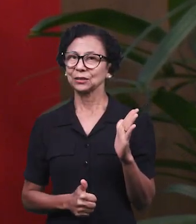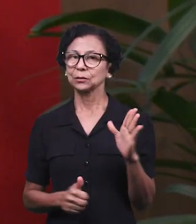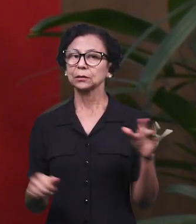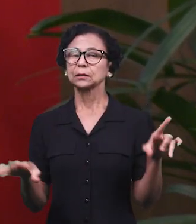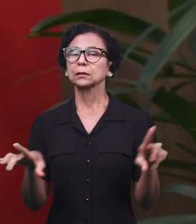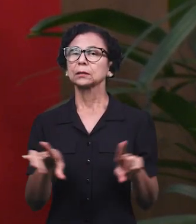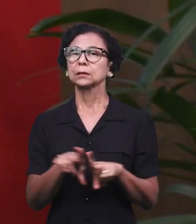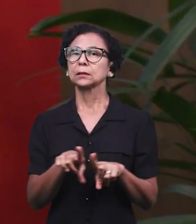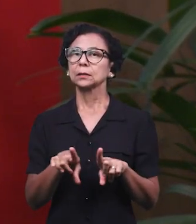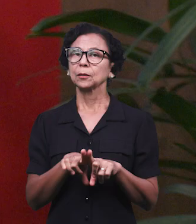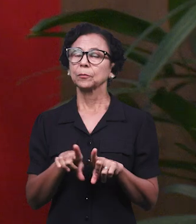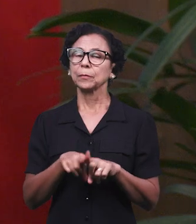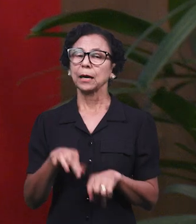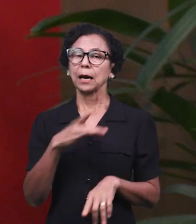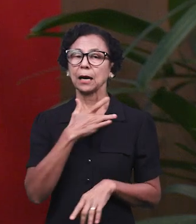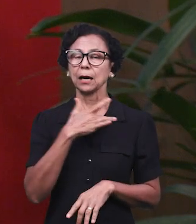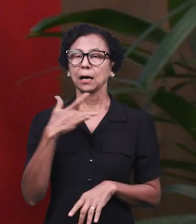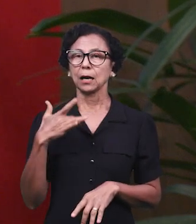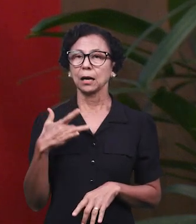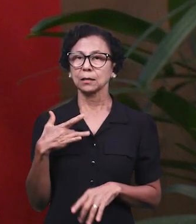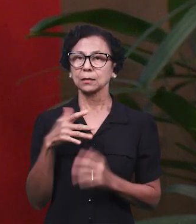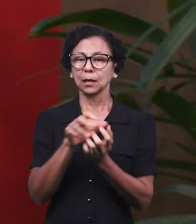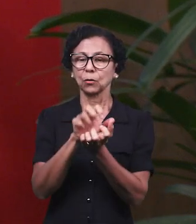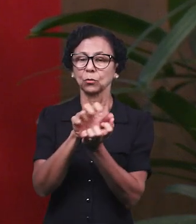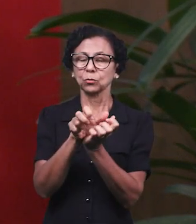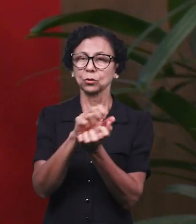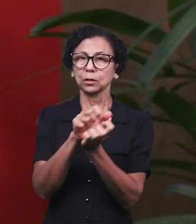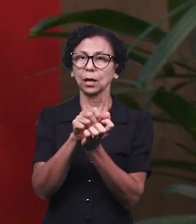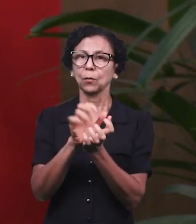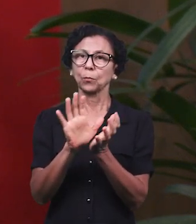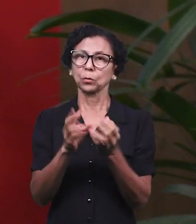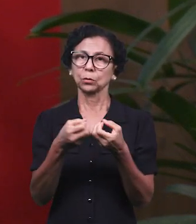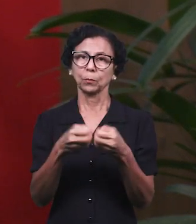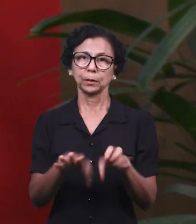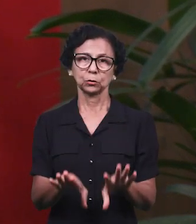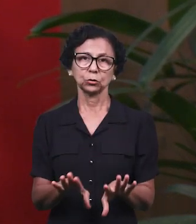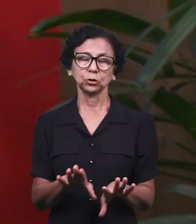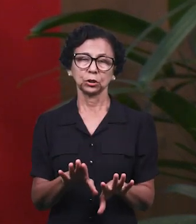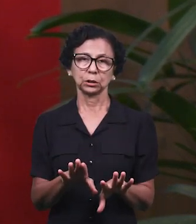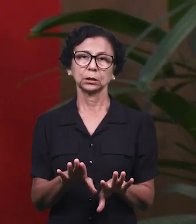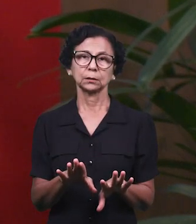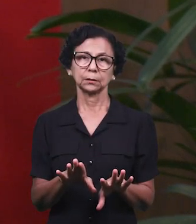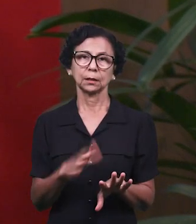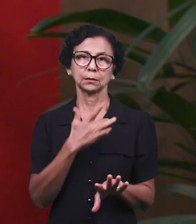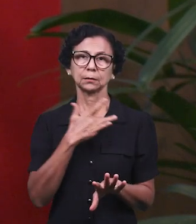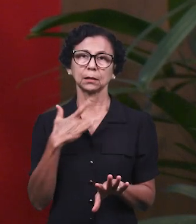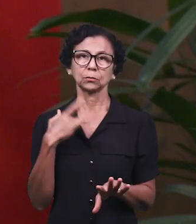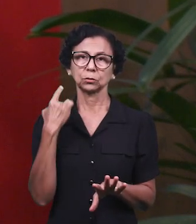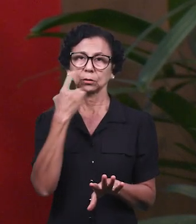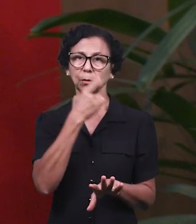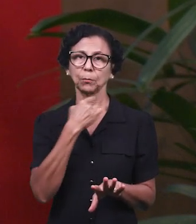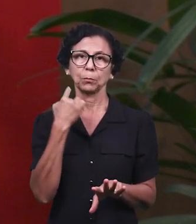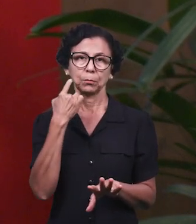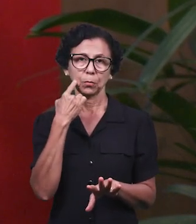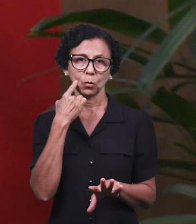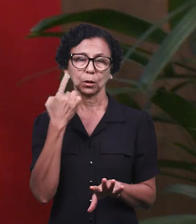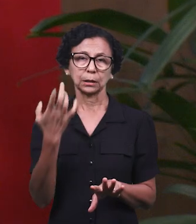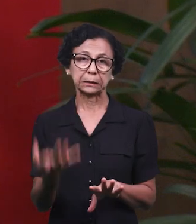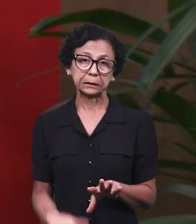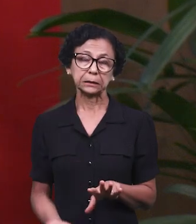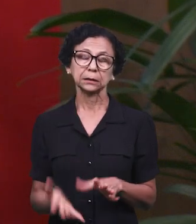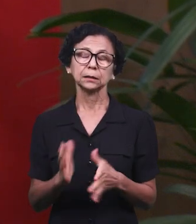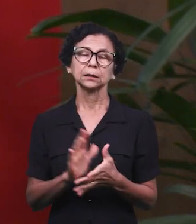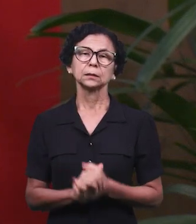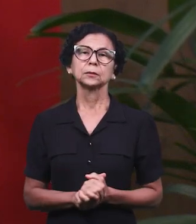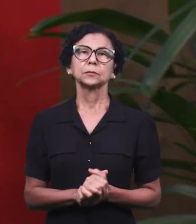seja bonito, mas não traga malefícios, ou seja, não prejudique a sua saúde bucal. E